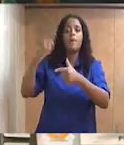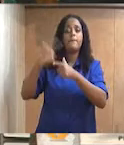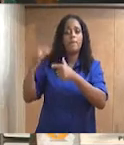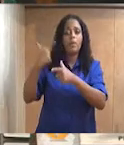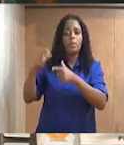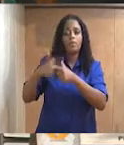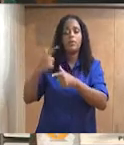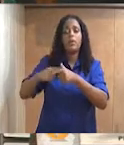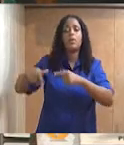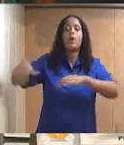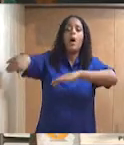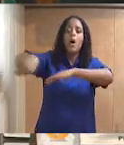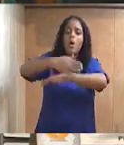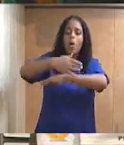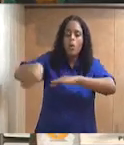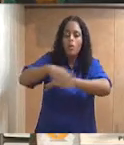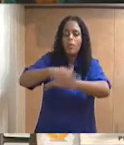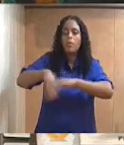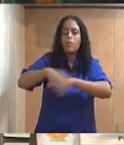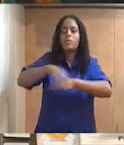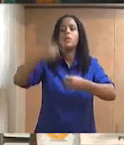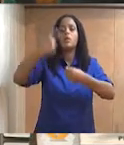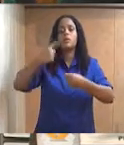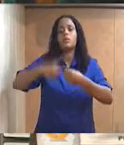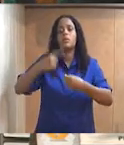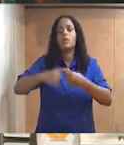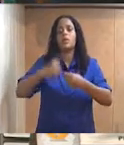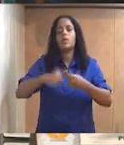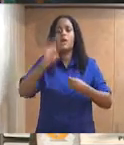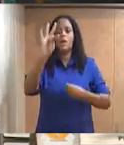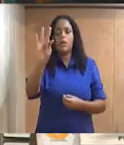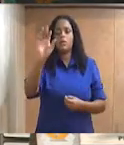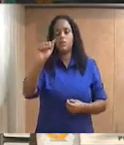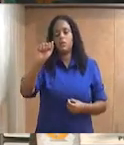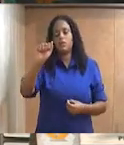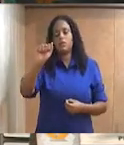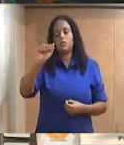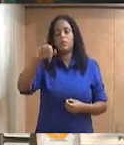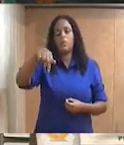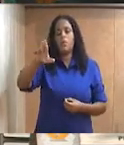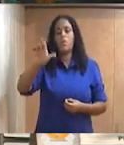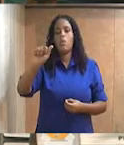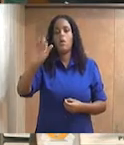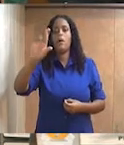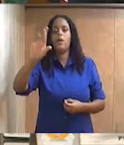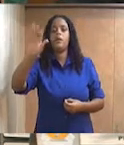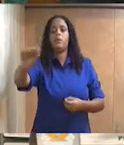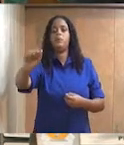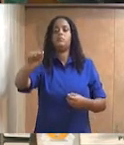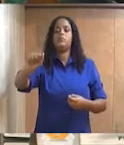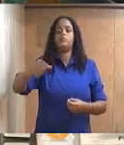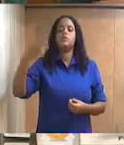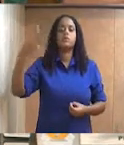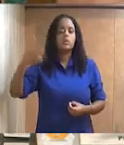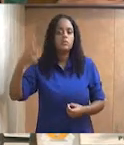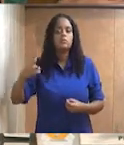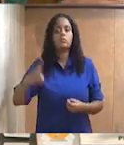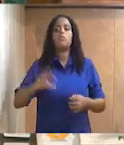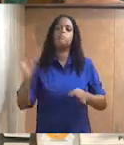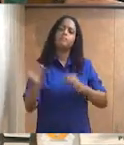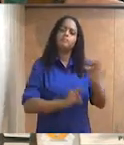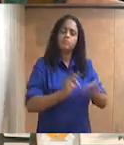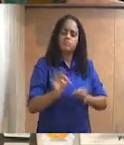da Avenida Constância, no bairro Taquara, terceiro distrito desse município. Indicação número